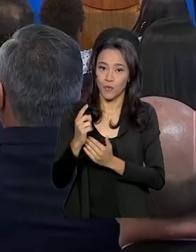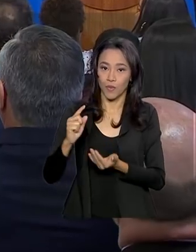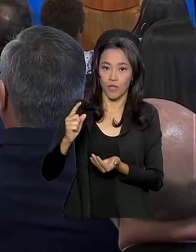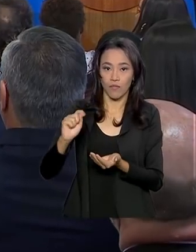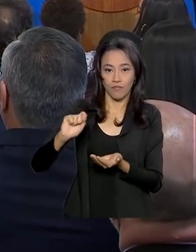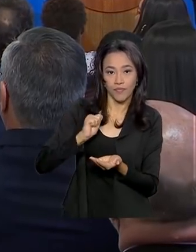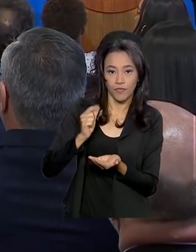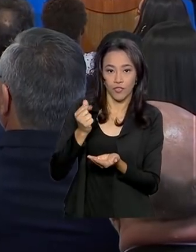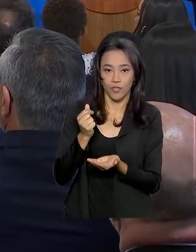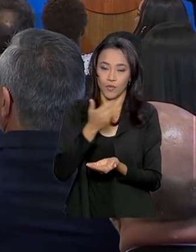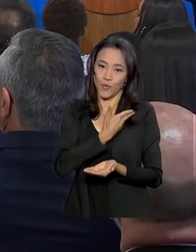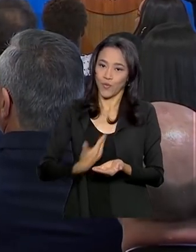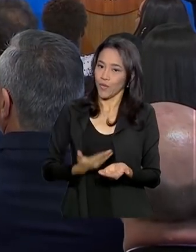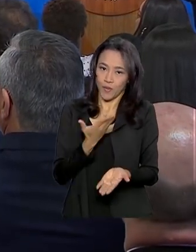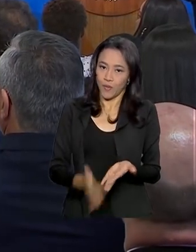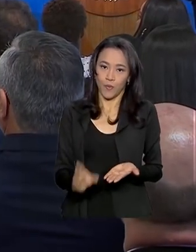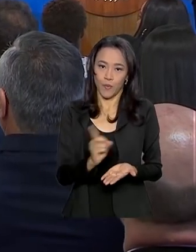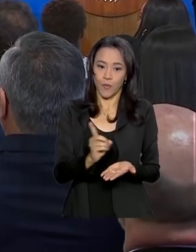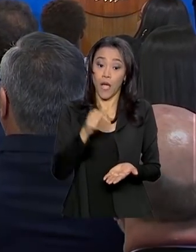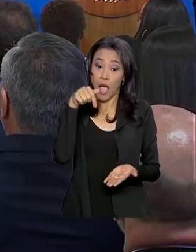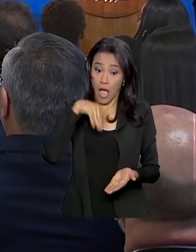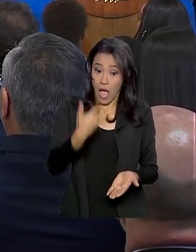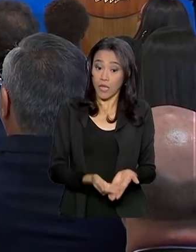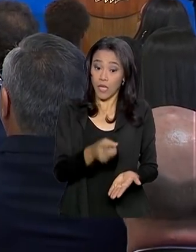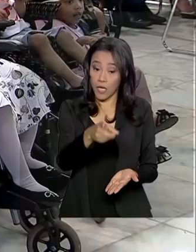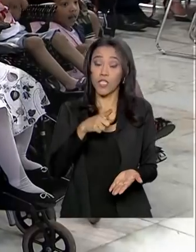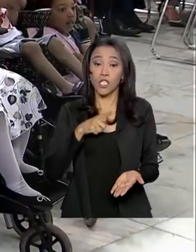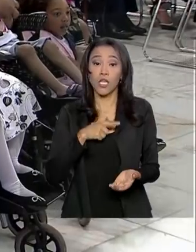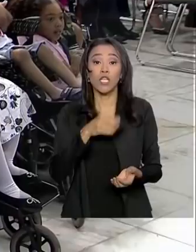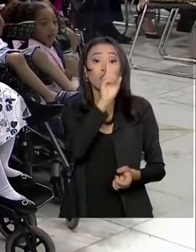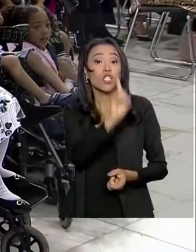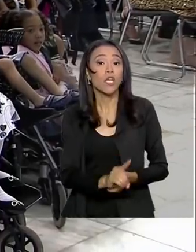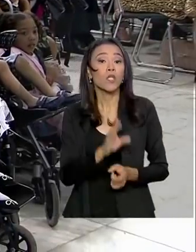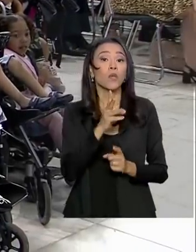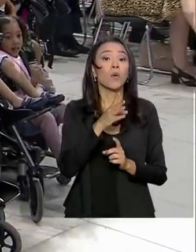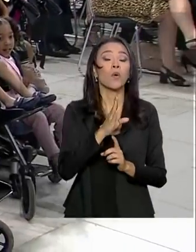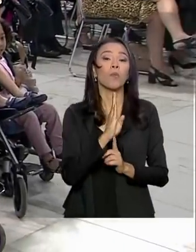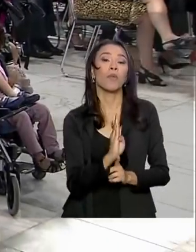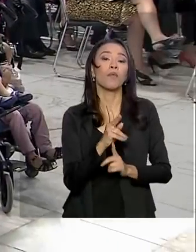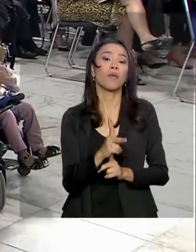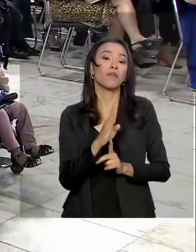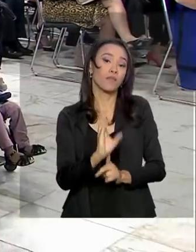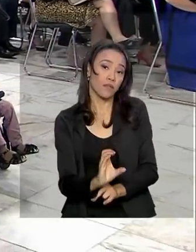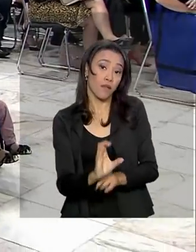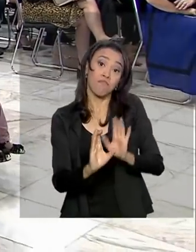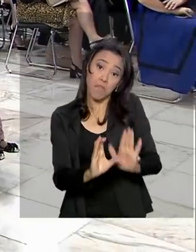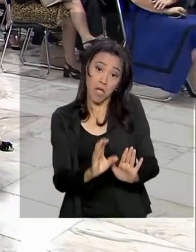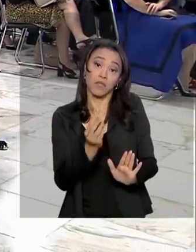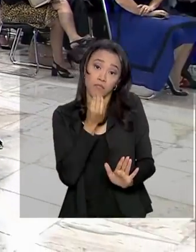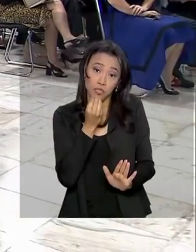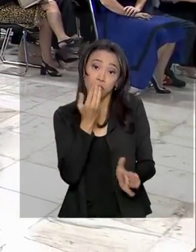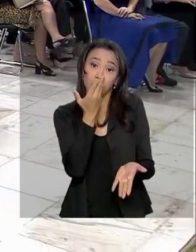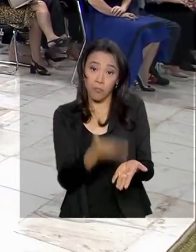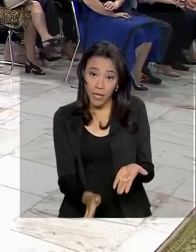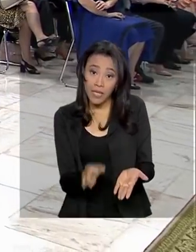Até aqui, as crianças tinham direito ao benefício de prestação continuada, o BPC, mas podiam perder o recurso caso a renda da